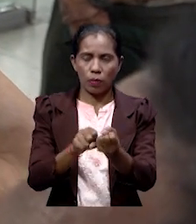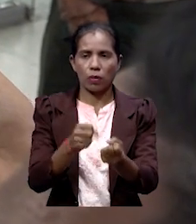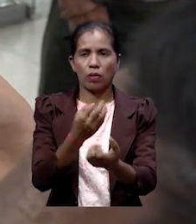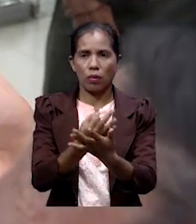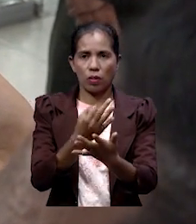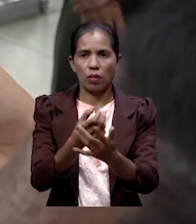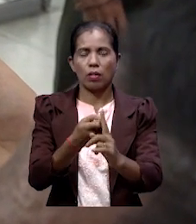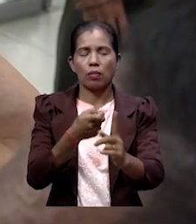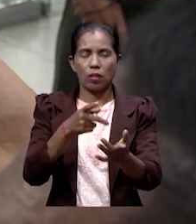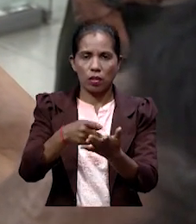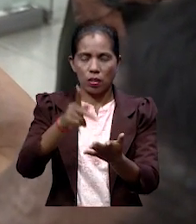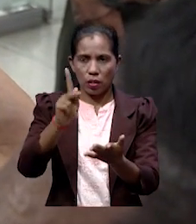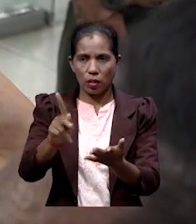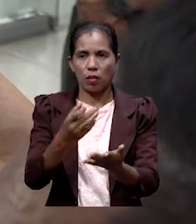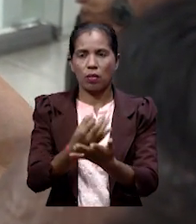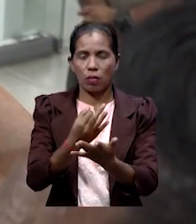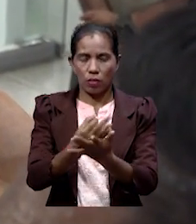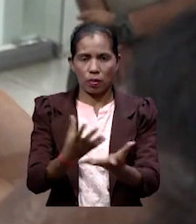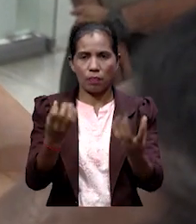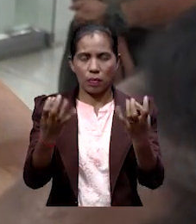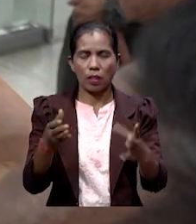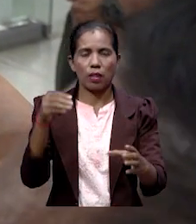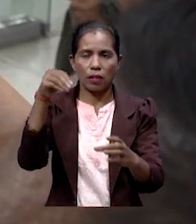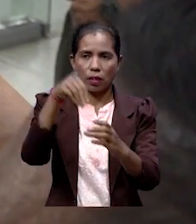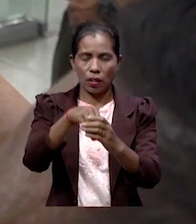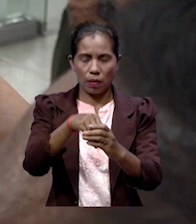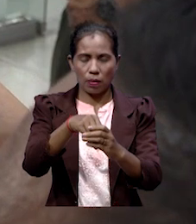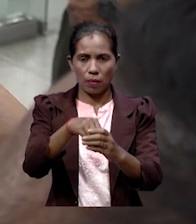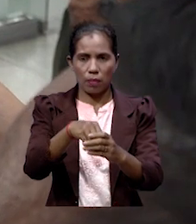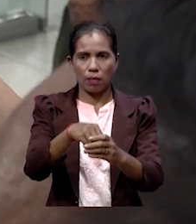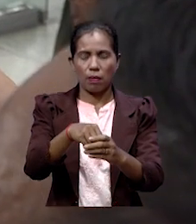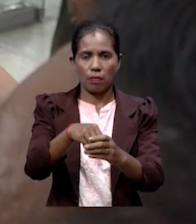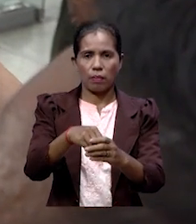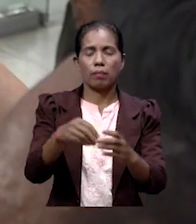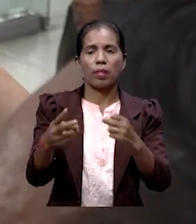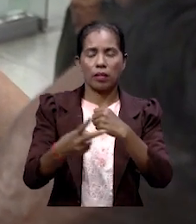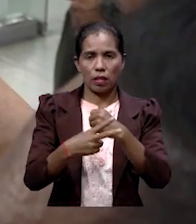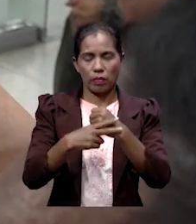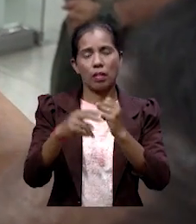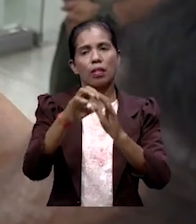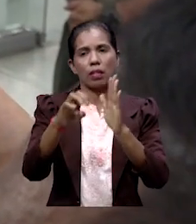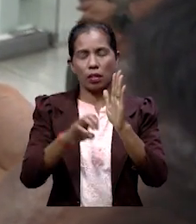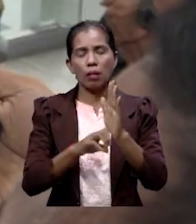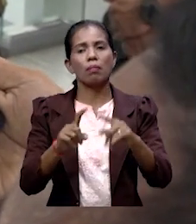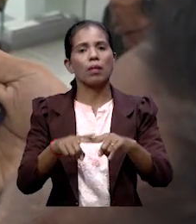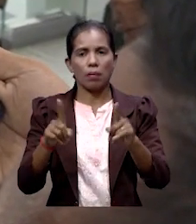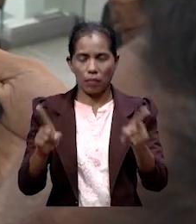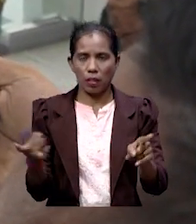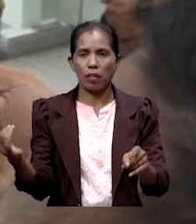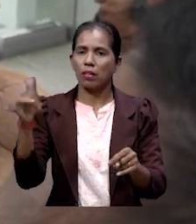lhe imposto de Orsan Lubukida, Tama, cofre Estado União. Mas vê ser selo, não